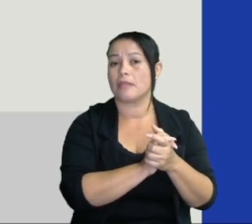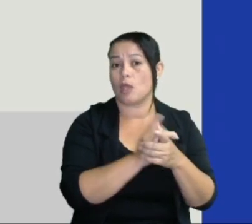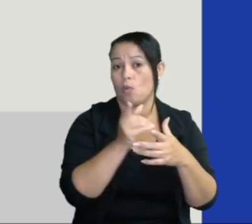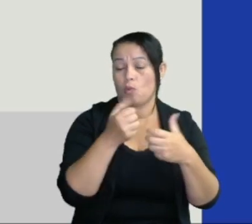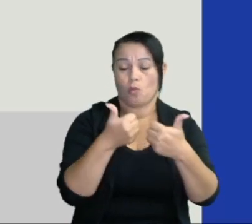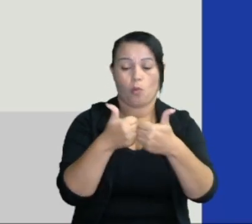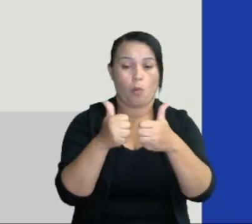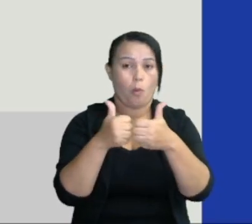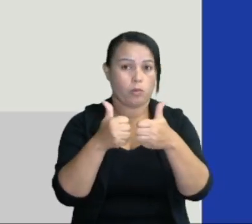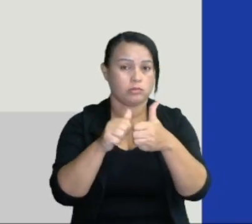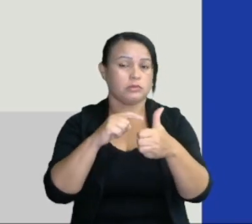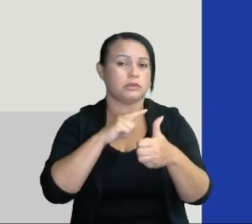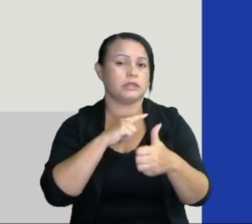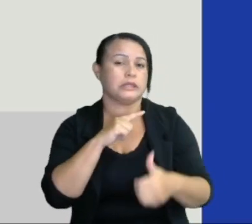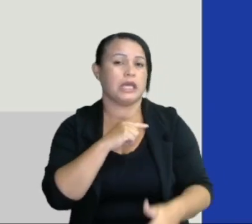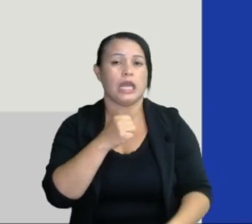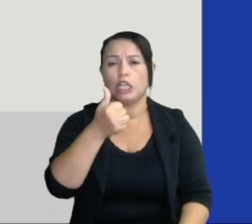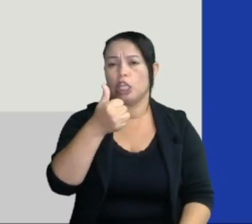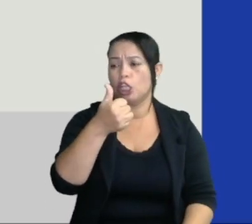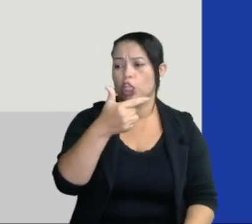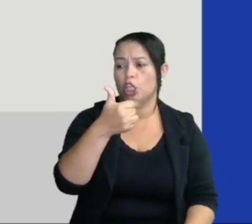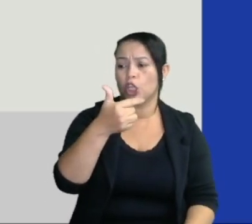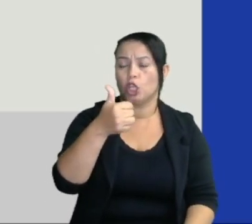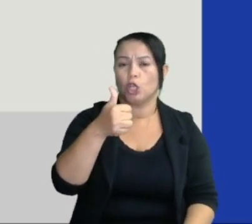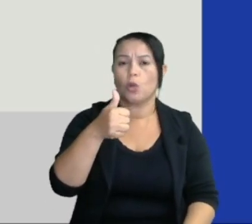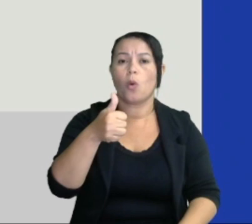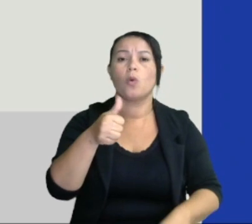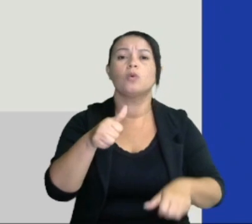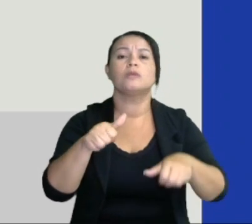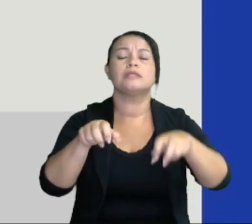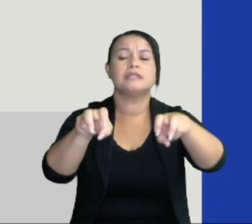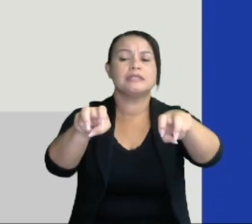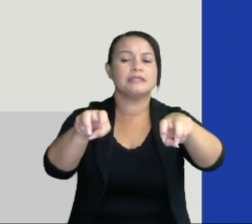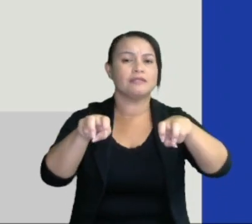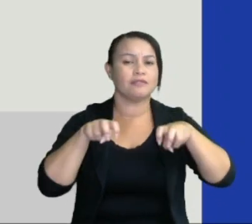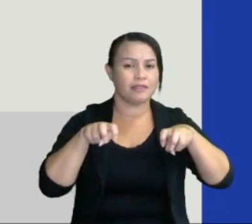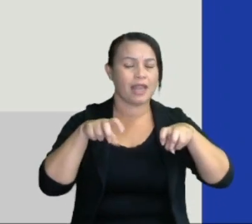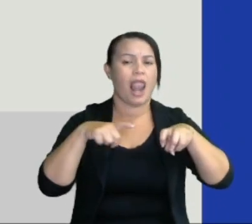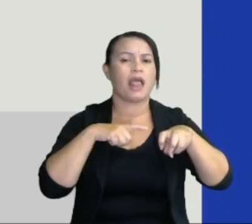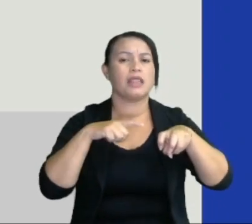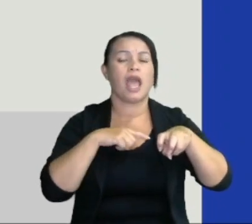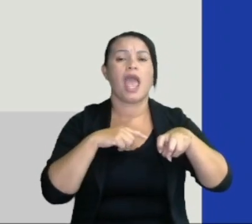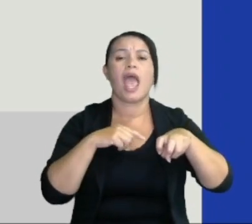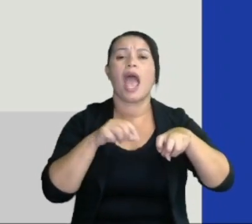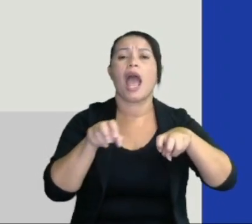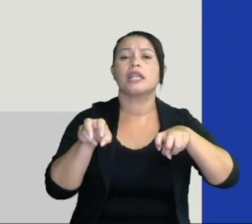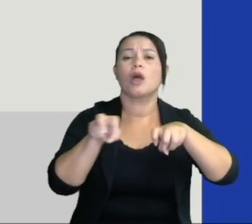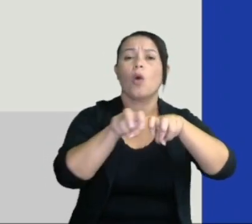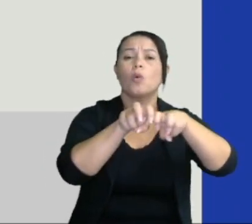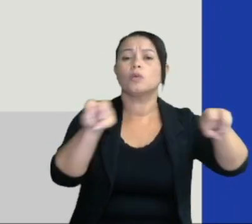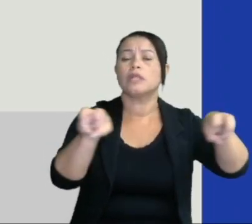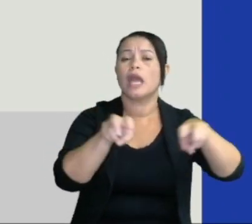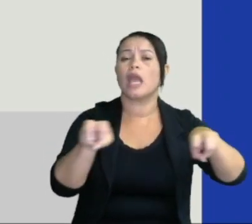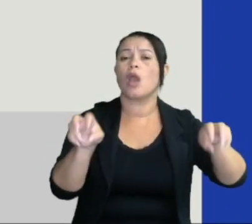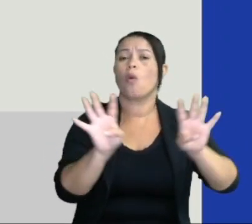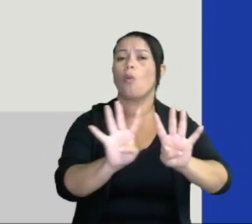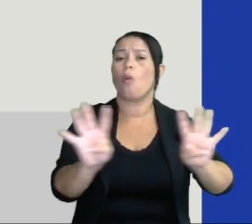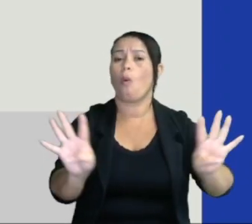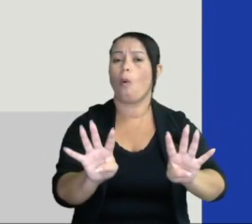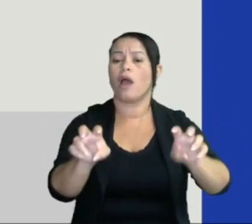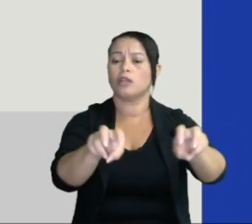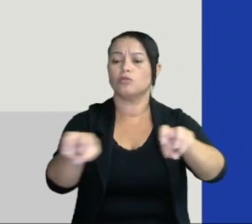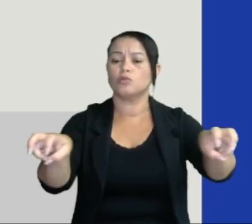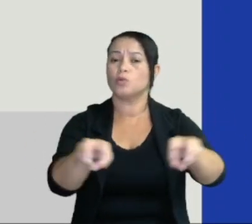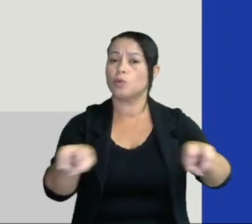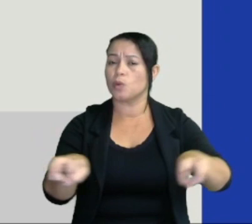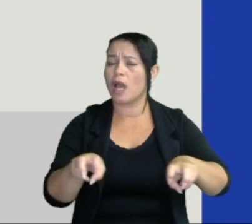O ônibus tem 12 filas. Cada fila tem 4 lugares. Quantos lugares há